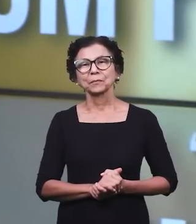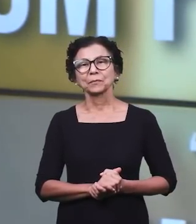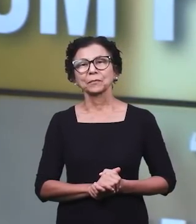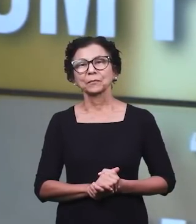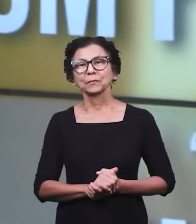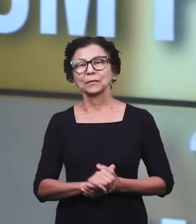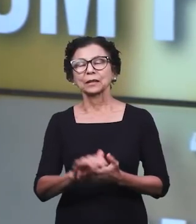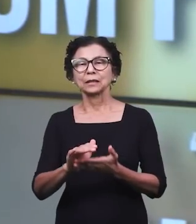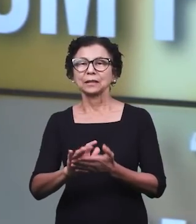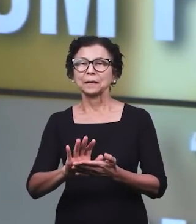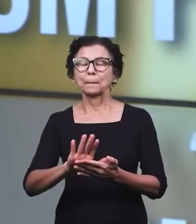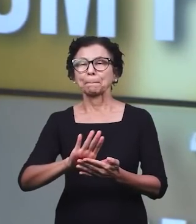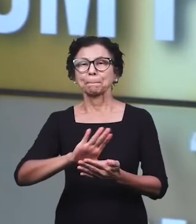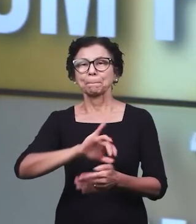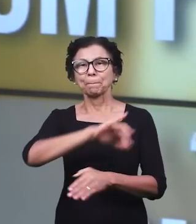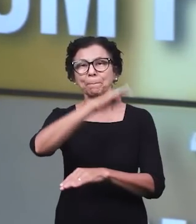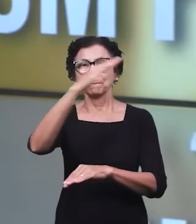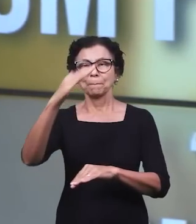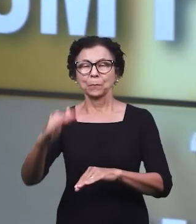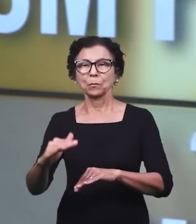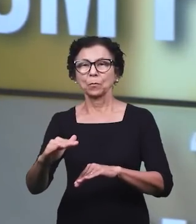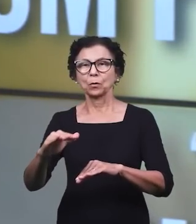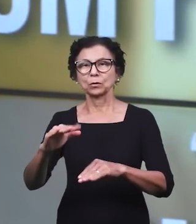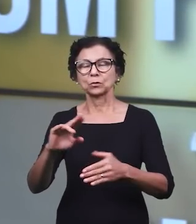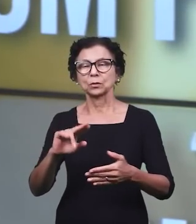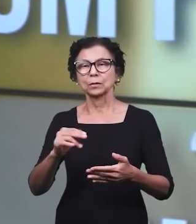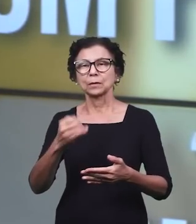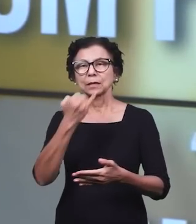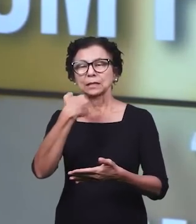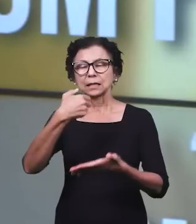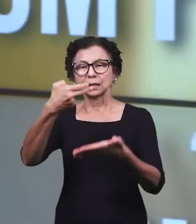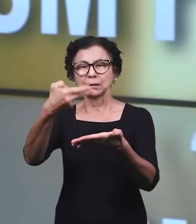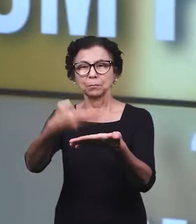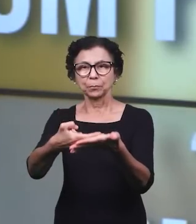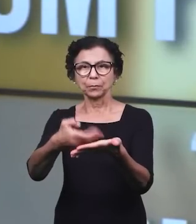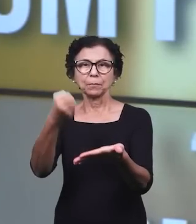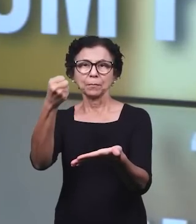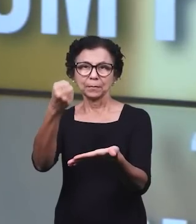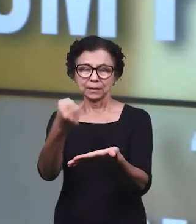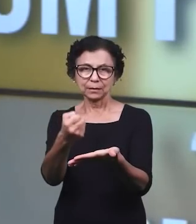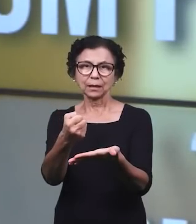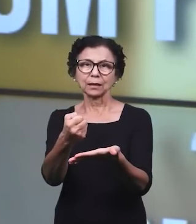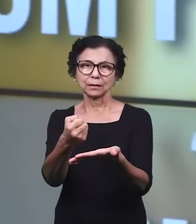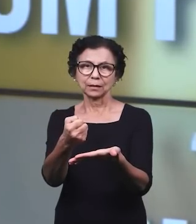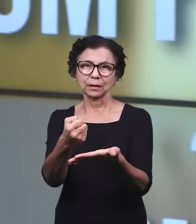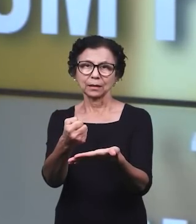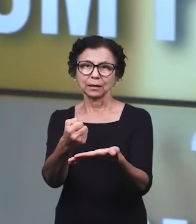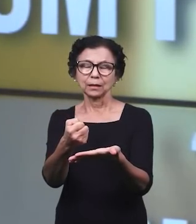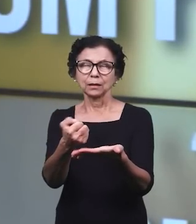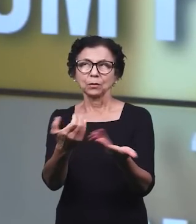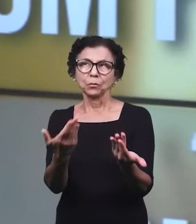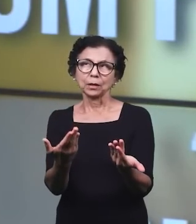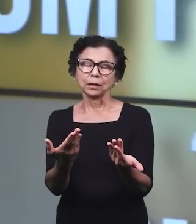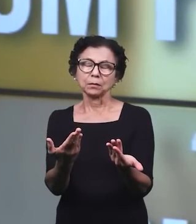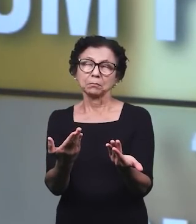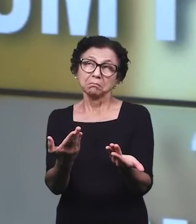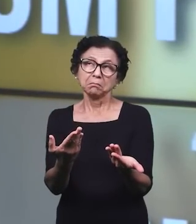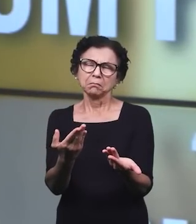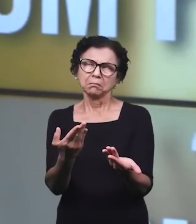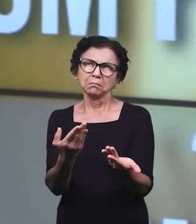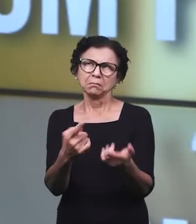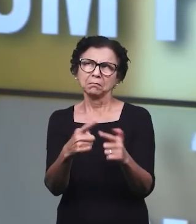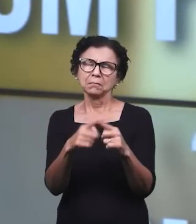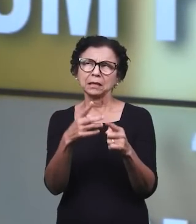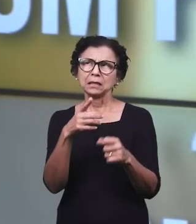estava debaixo de uma promessa. O Senhor tinha dito que de Isaac ia sair uma nação. Então, falando, então ele não pode morrer. Então, se Deus está pedindo para sacrificar, é o